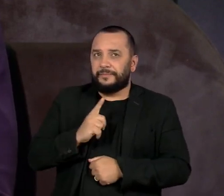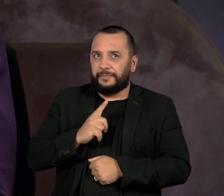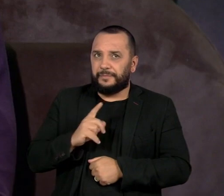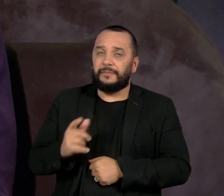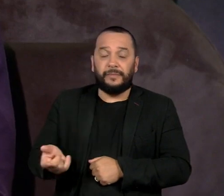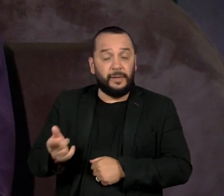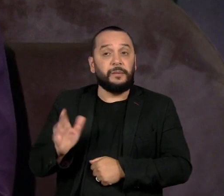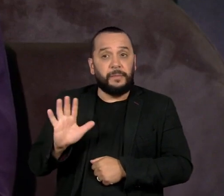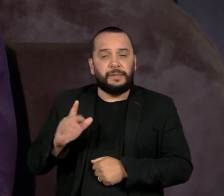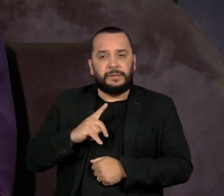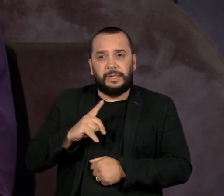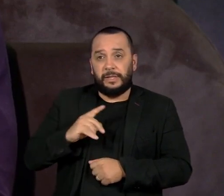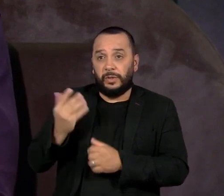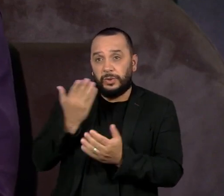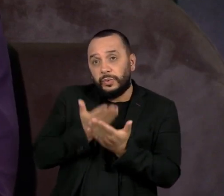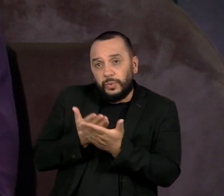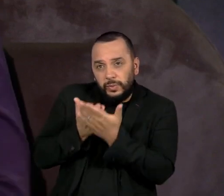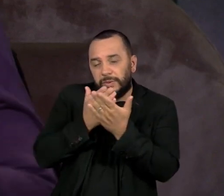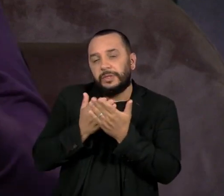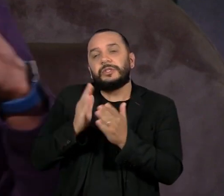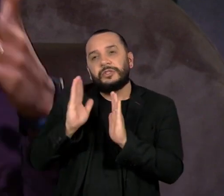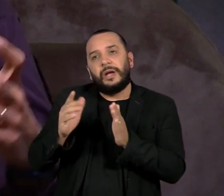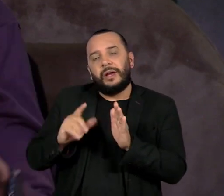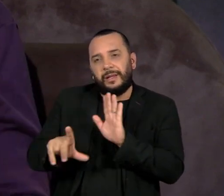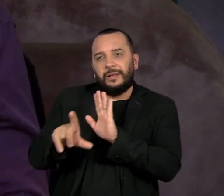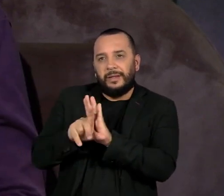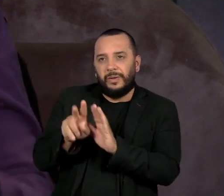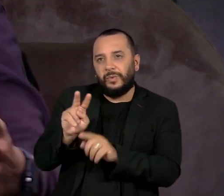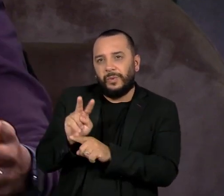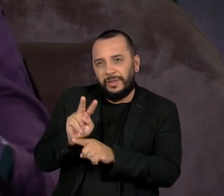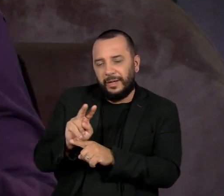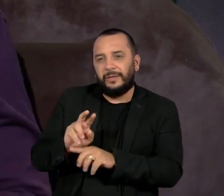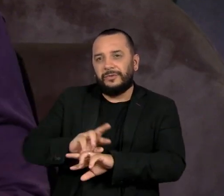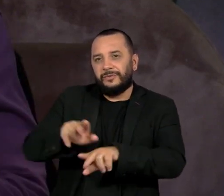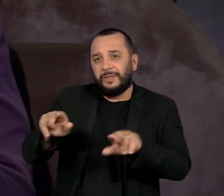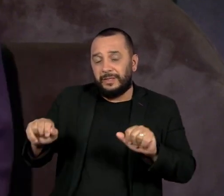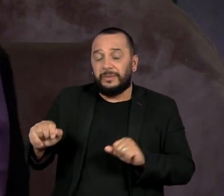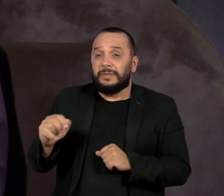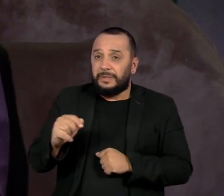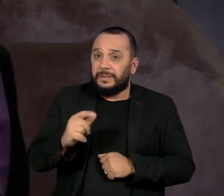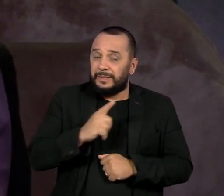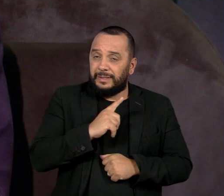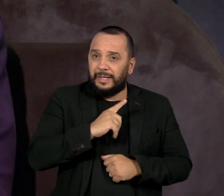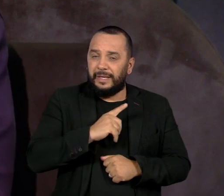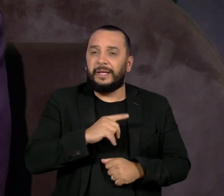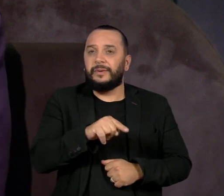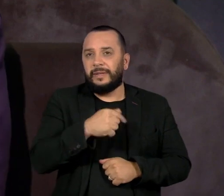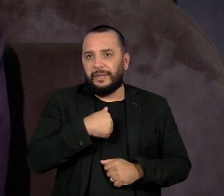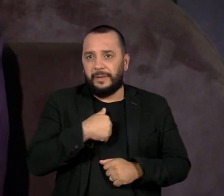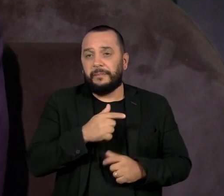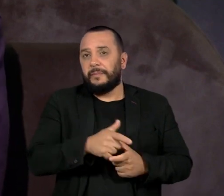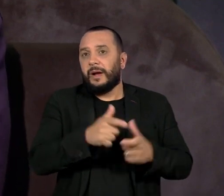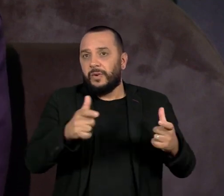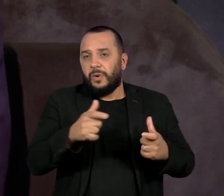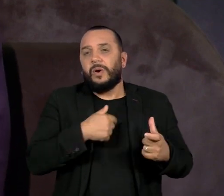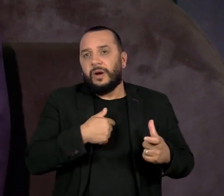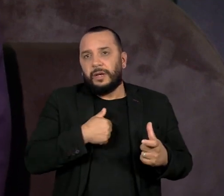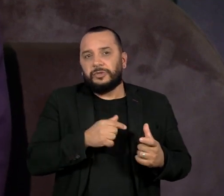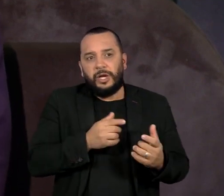Cuidados Inversos, que mostra que quanto maior a necessidade em saúde, menor a quantidade de consultas que essas pessoas